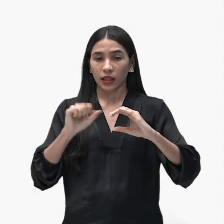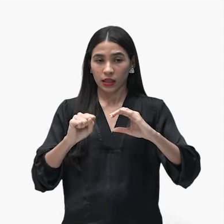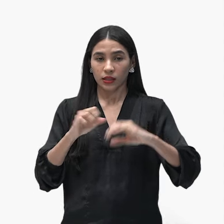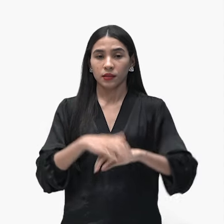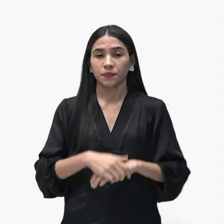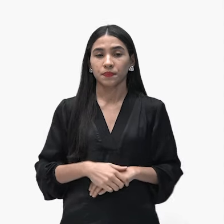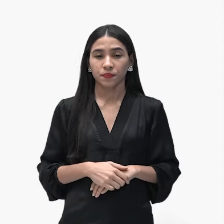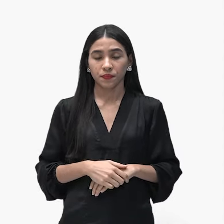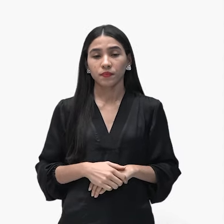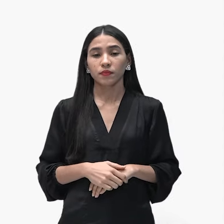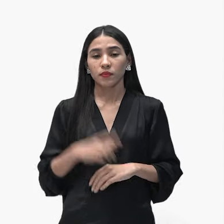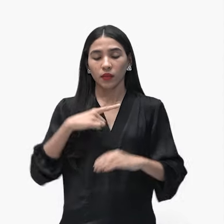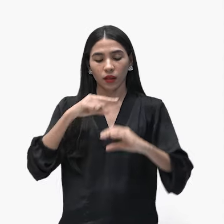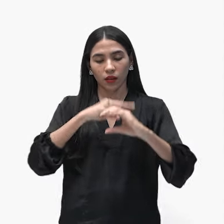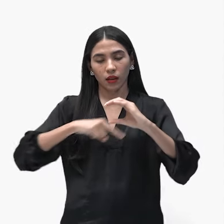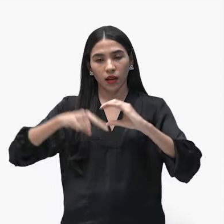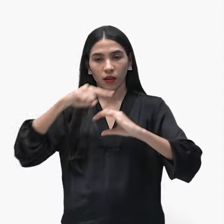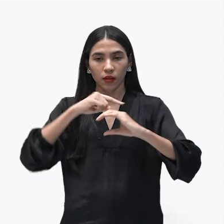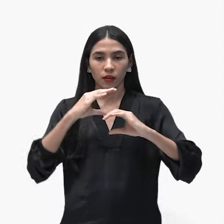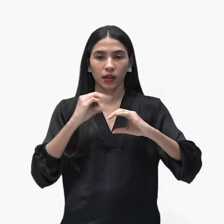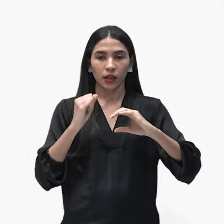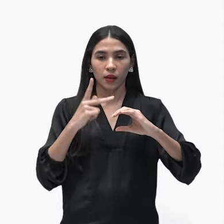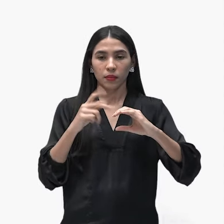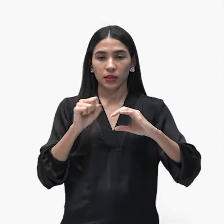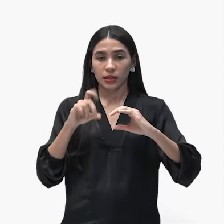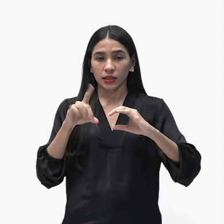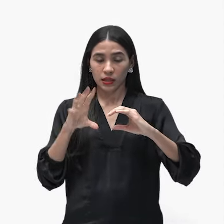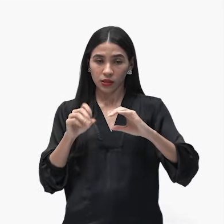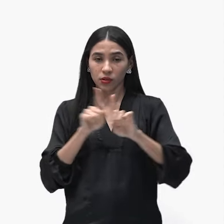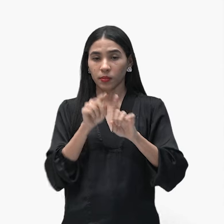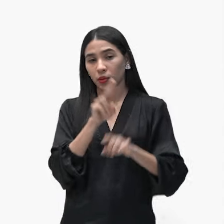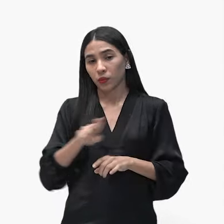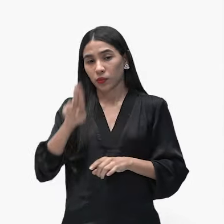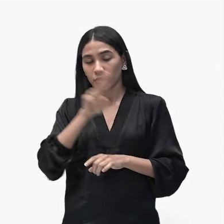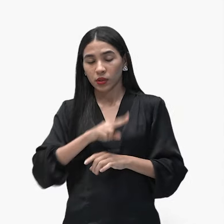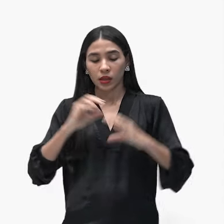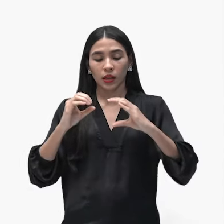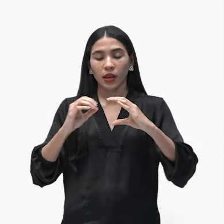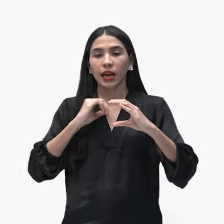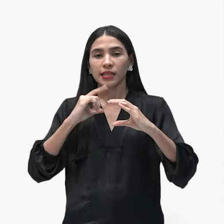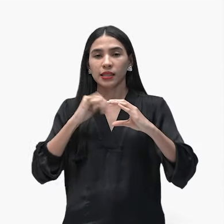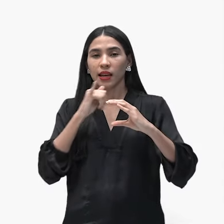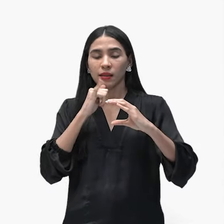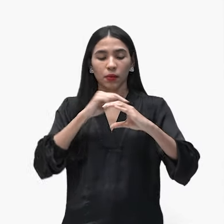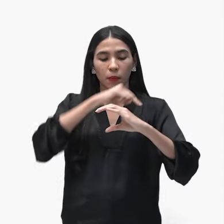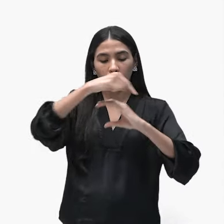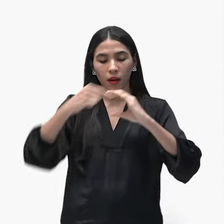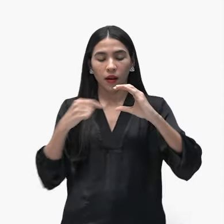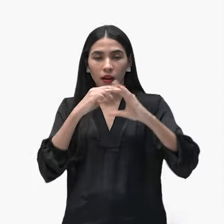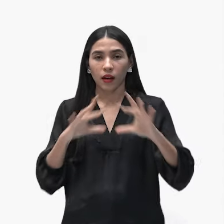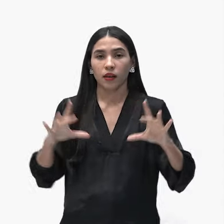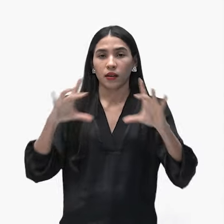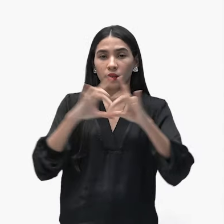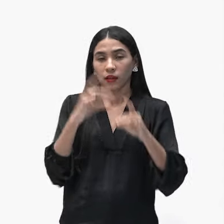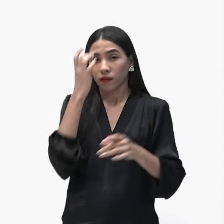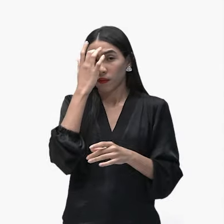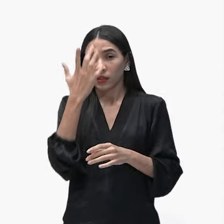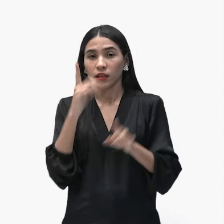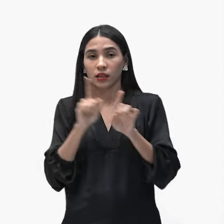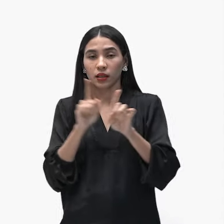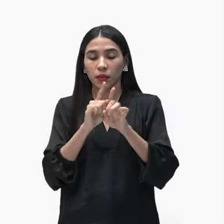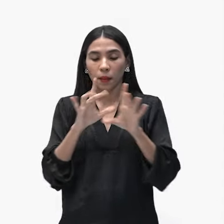e proteínas ao redor desse capsídeo, que são utilizadas para invadir a membrana celular e se ligar a ela, facilitando a